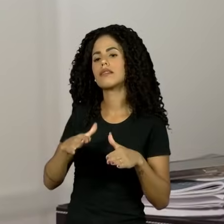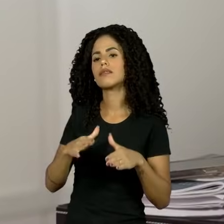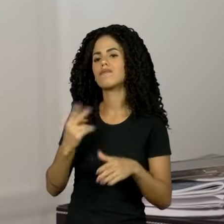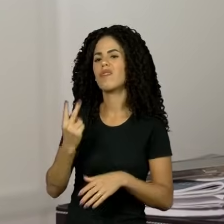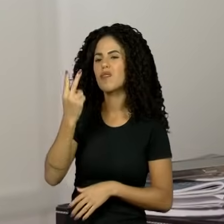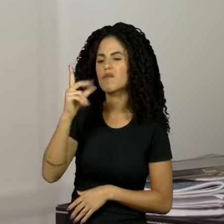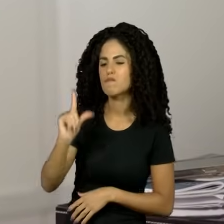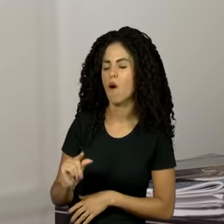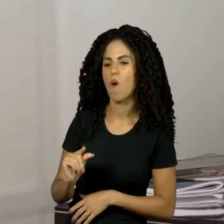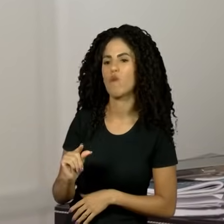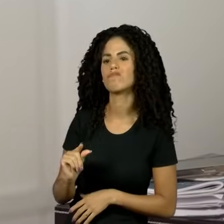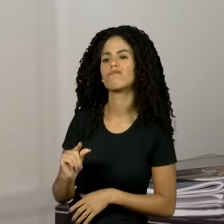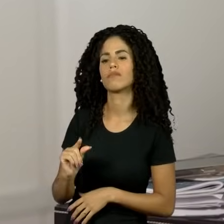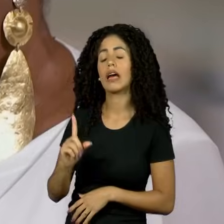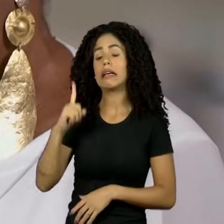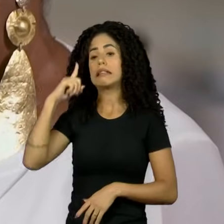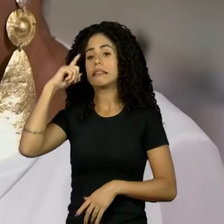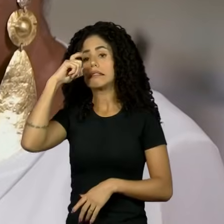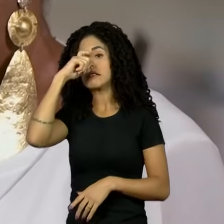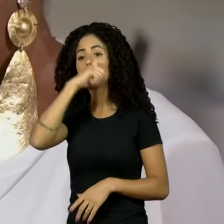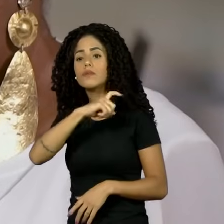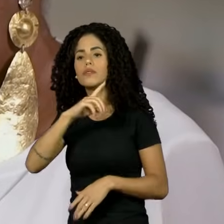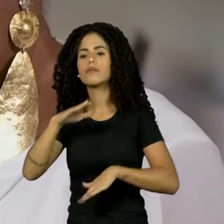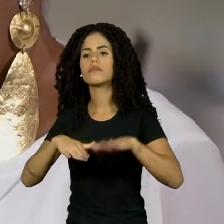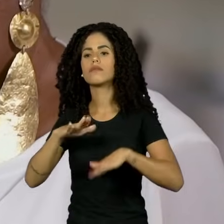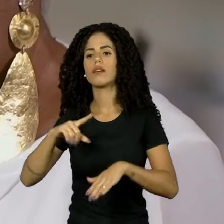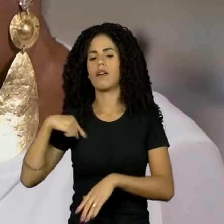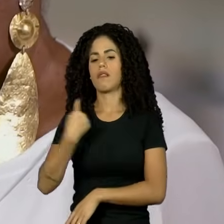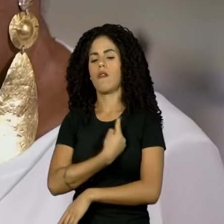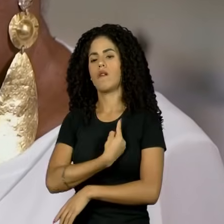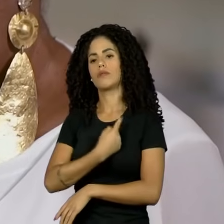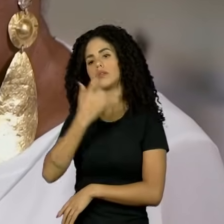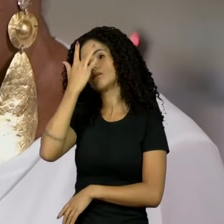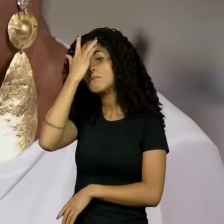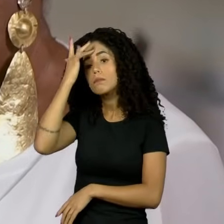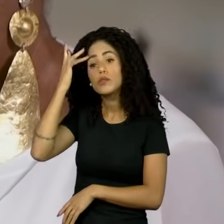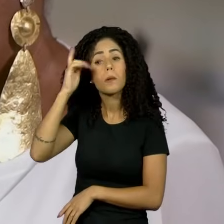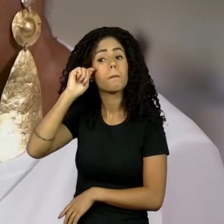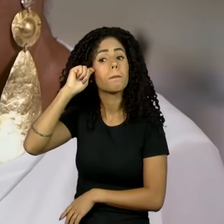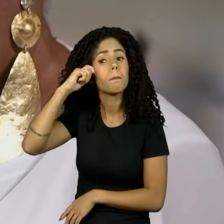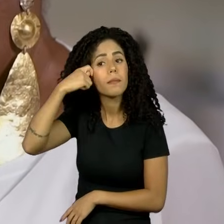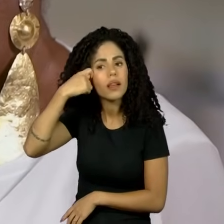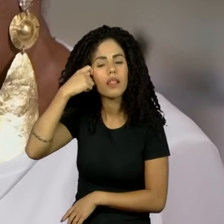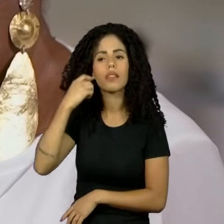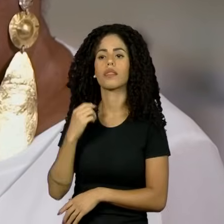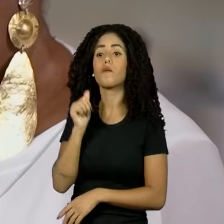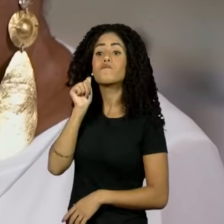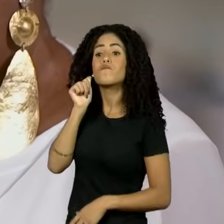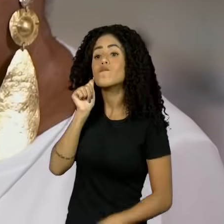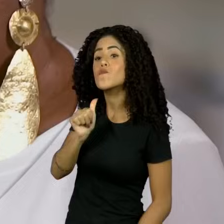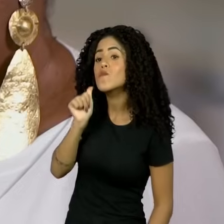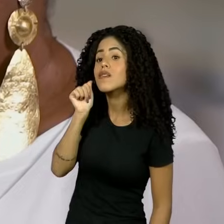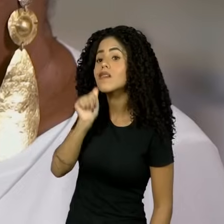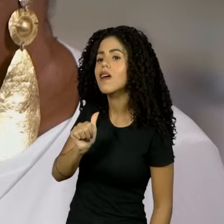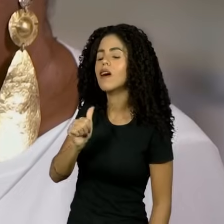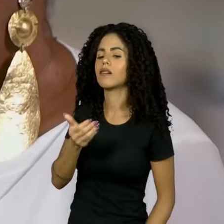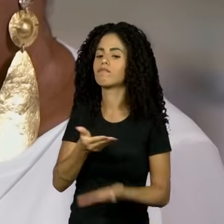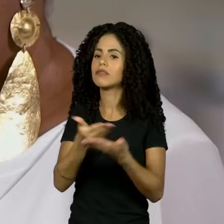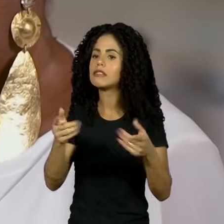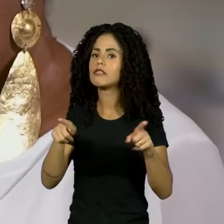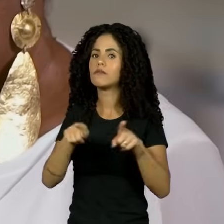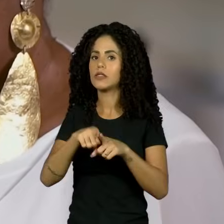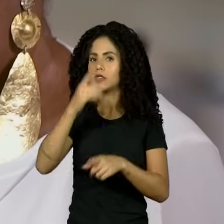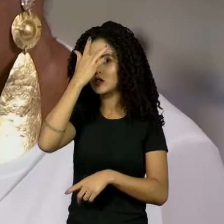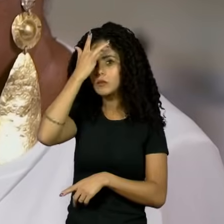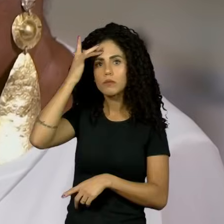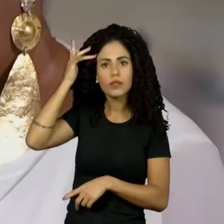desvalorizados, é muito difícil também para uma pessoa negra, uma pessoa mulher, uma pessoa oriunda